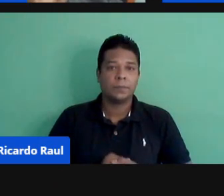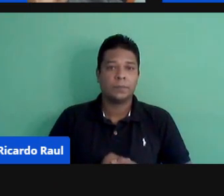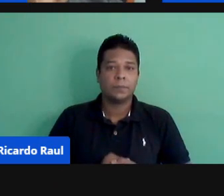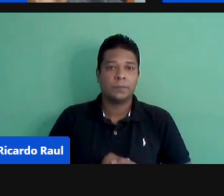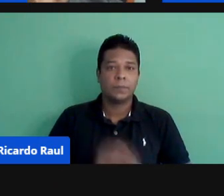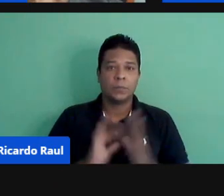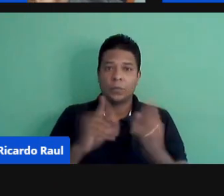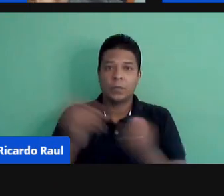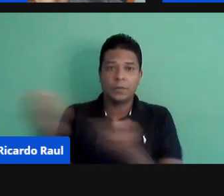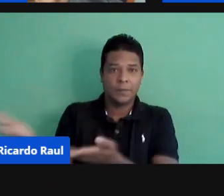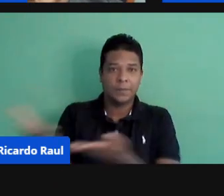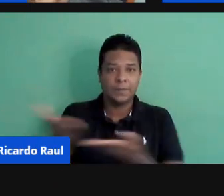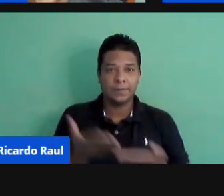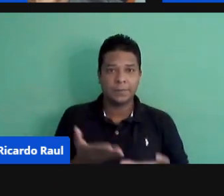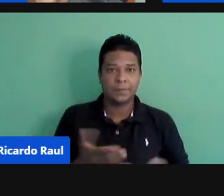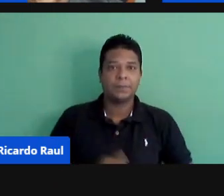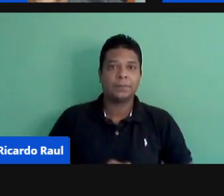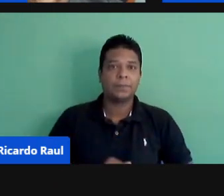bem-vindos.